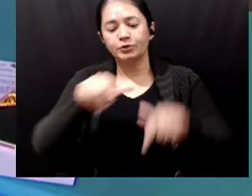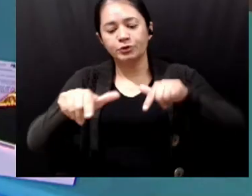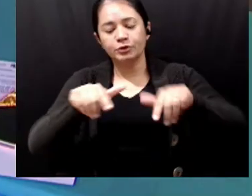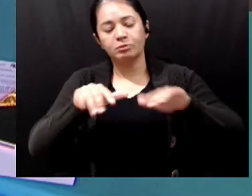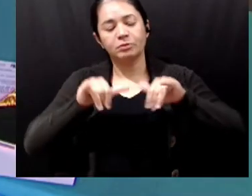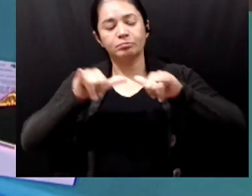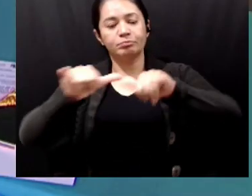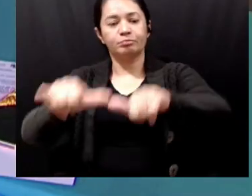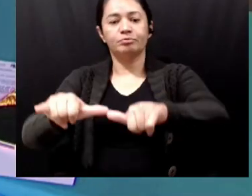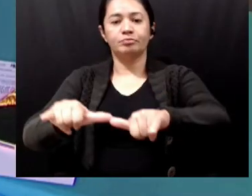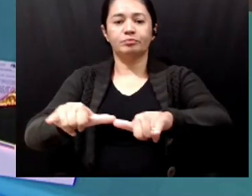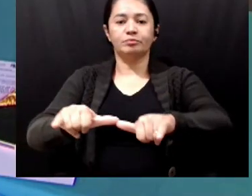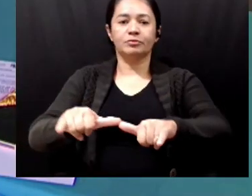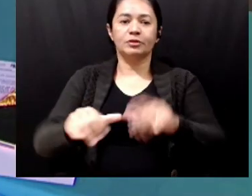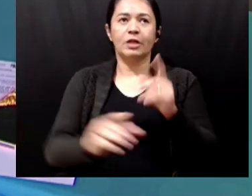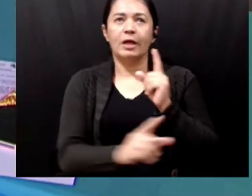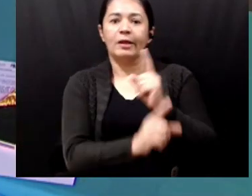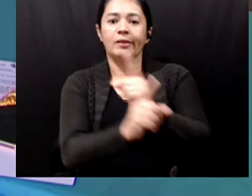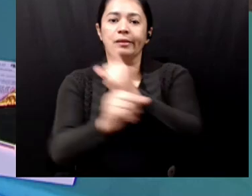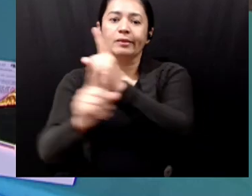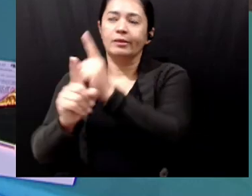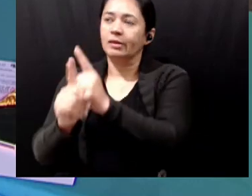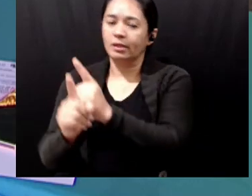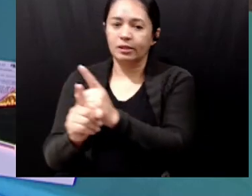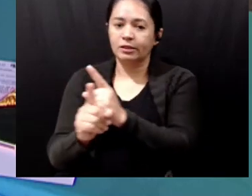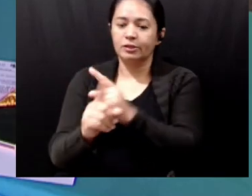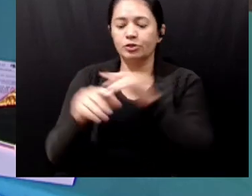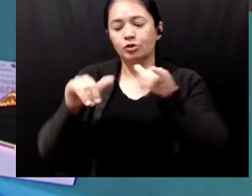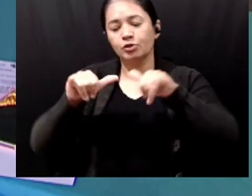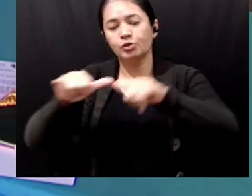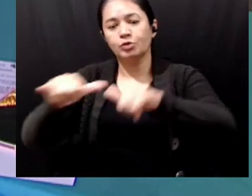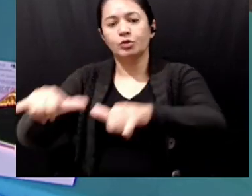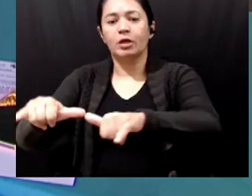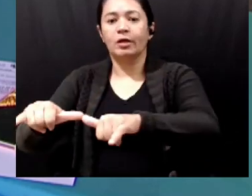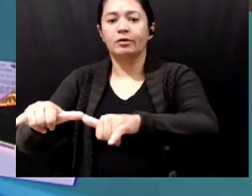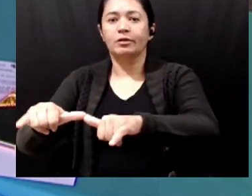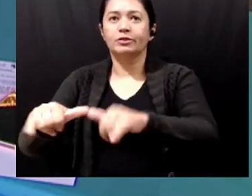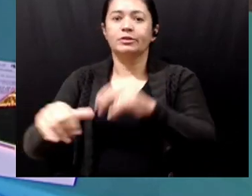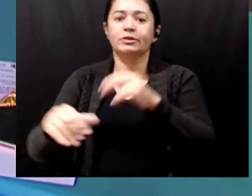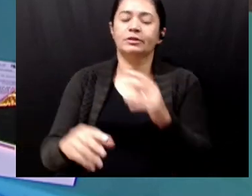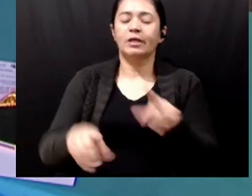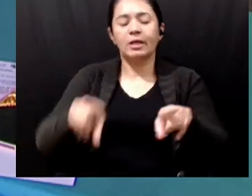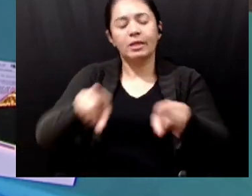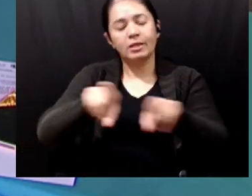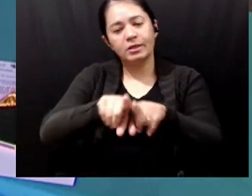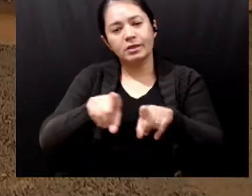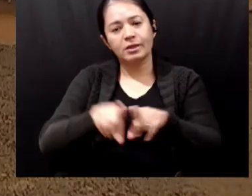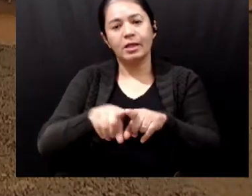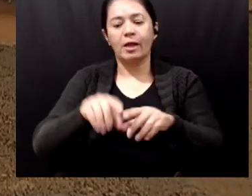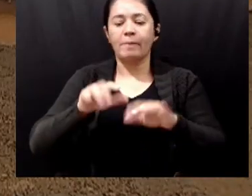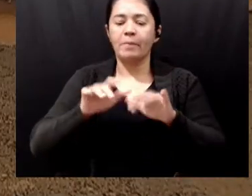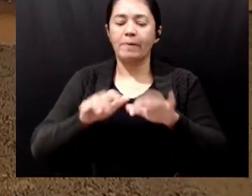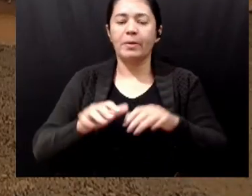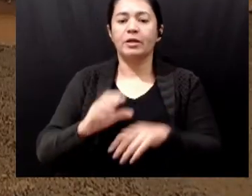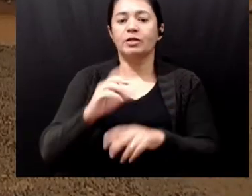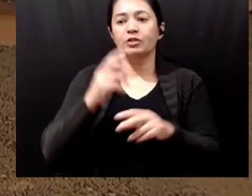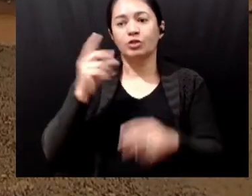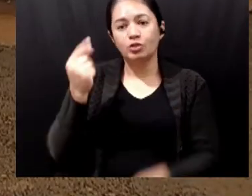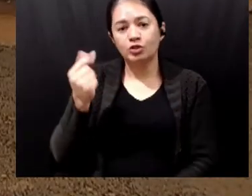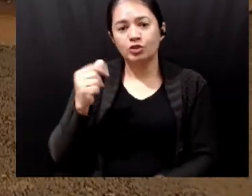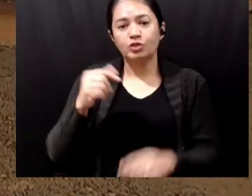de atendente de supermercados, como caixa de operador de caixa, açougueiro, padeiro,